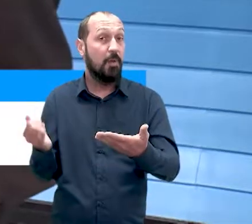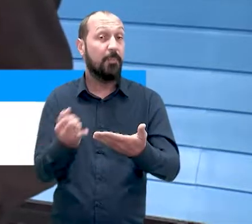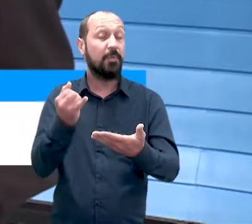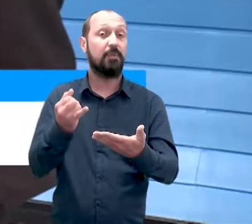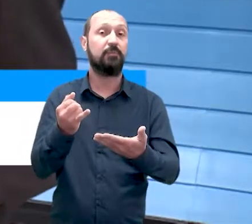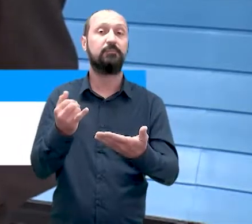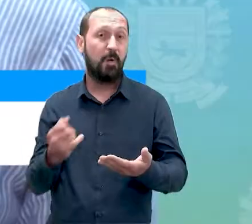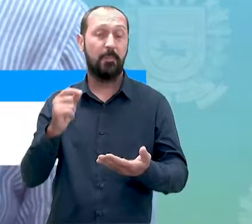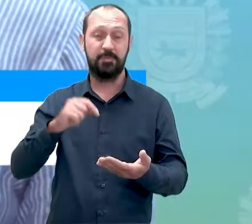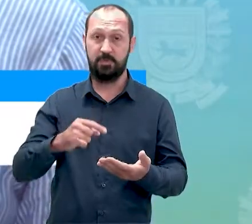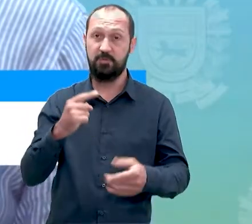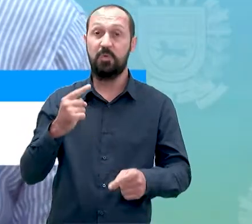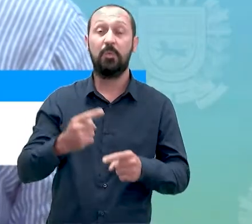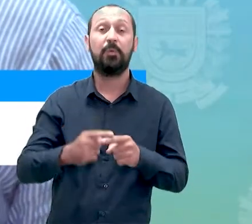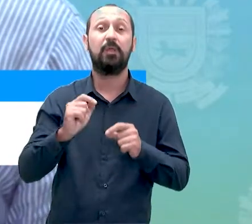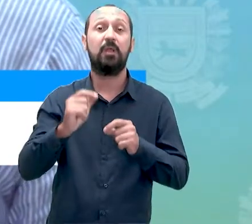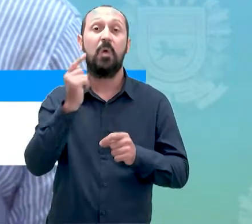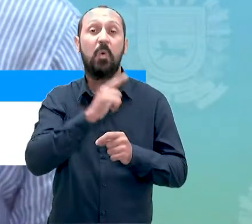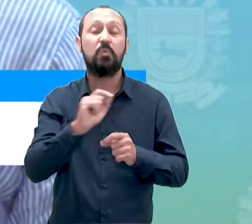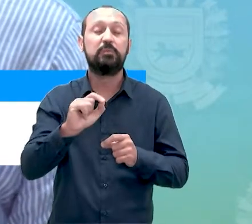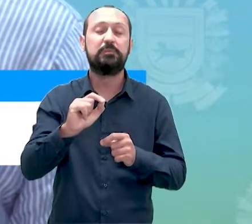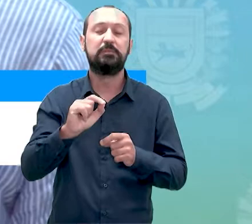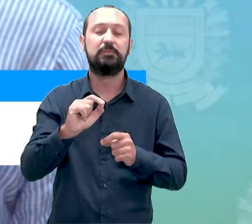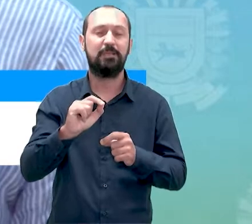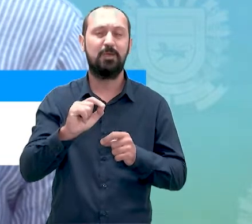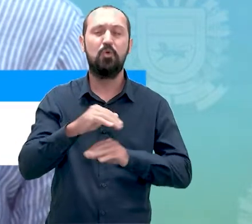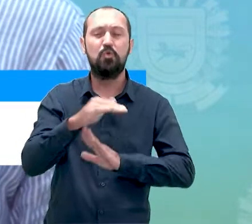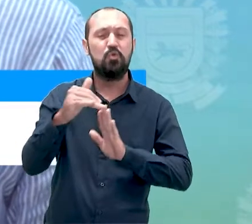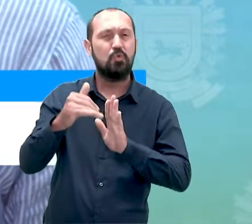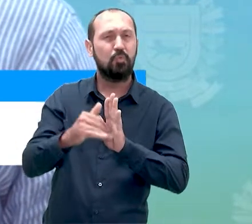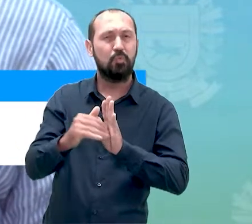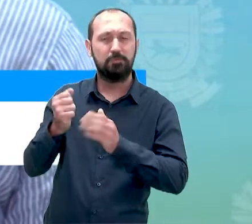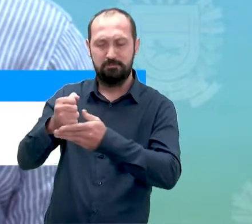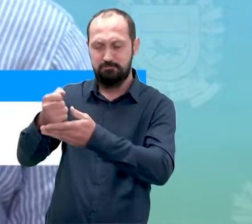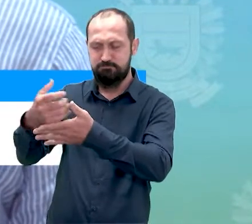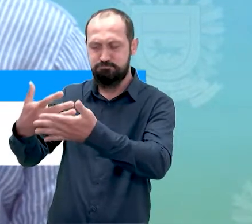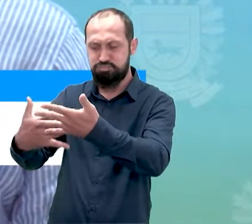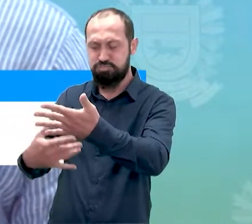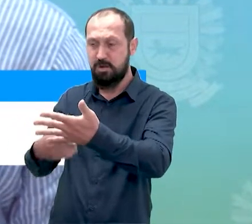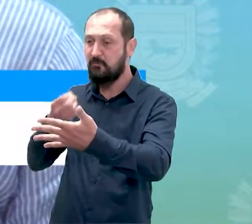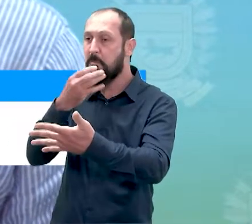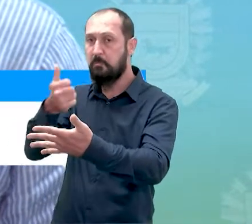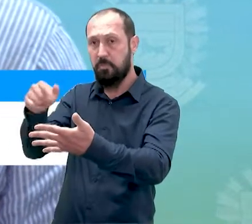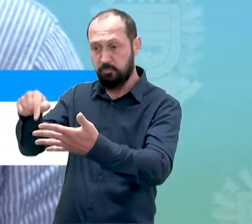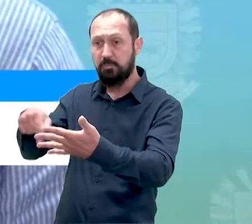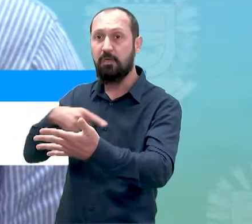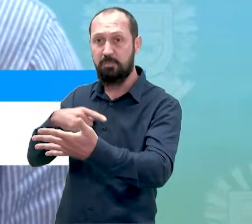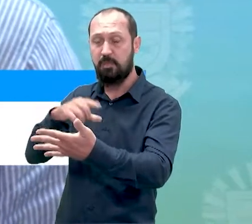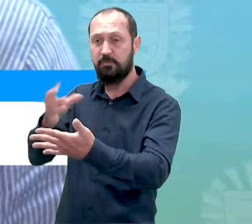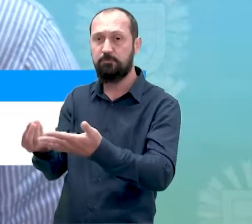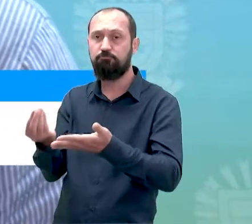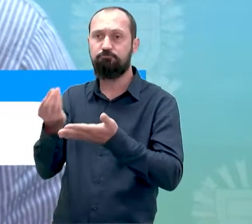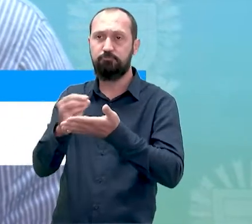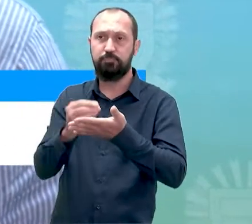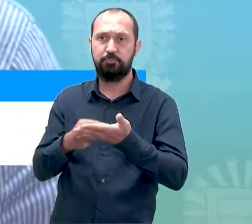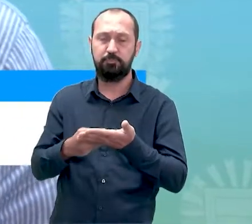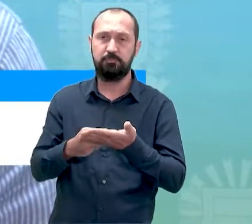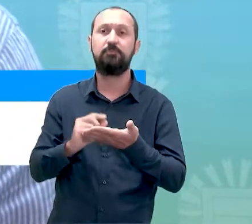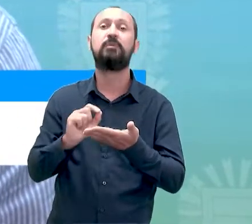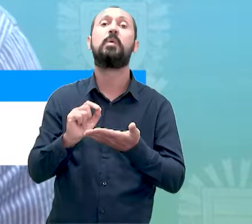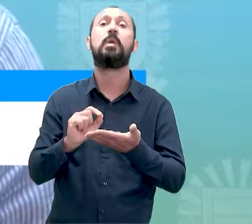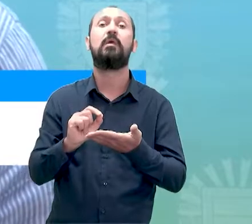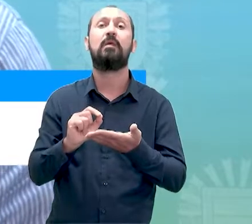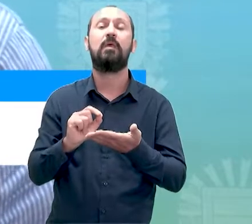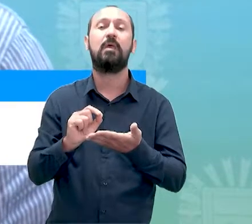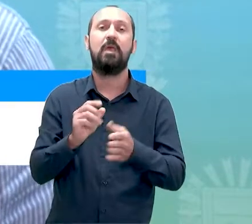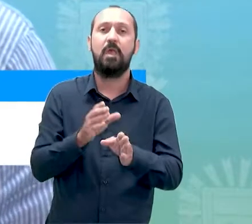específica dentro da casa. Bom, o relatório é importante porque ele consegue registrar tudo de mais positivo que nós